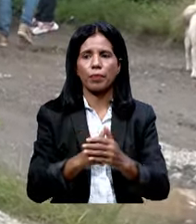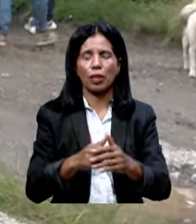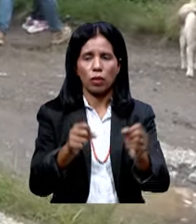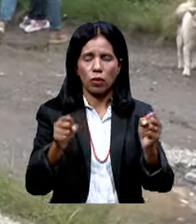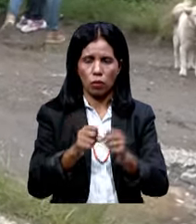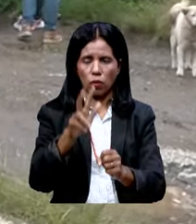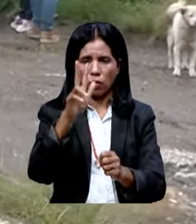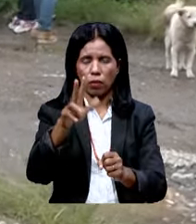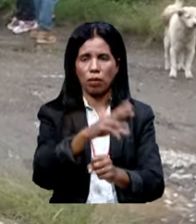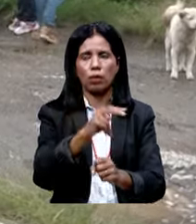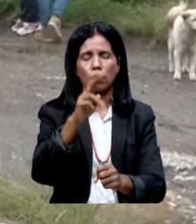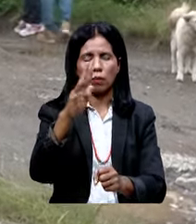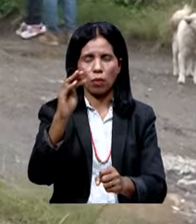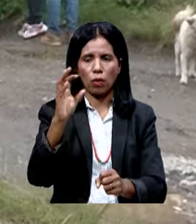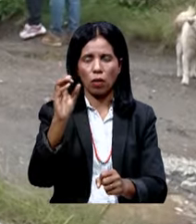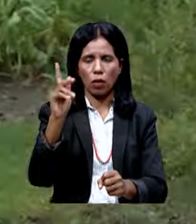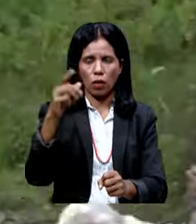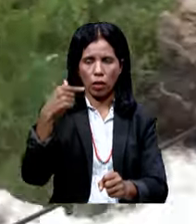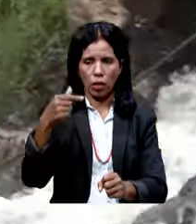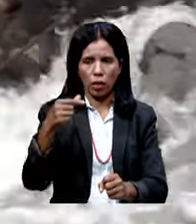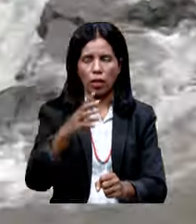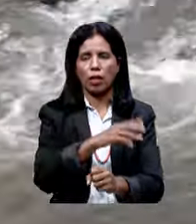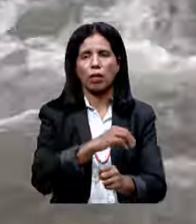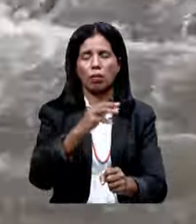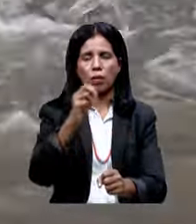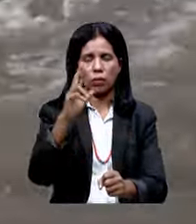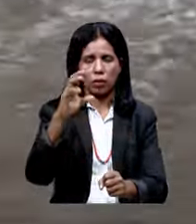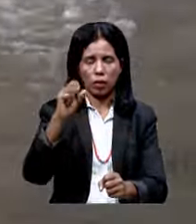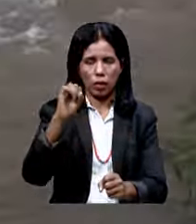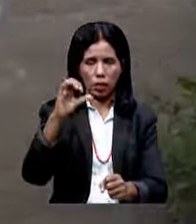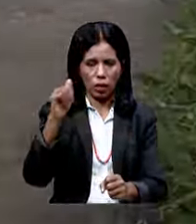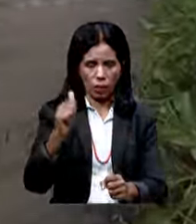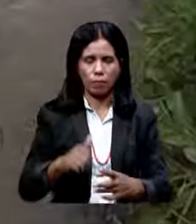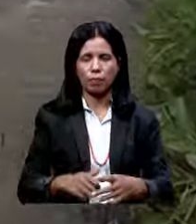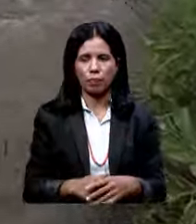makanesan nunu moge mulo no mosiga Adriano Verdial Marito da Costa ZMN.